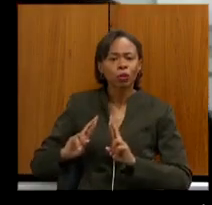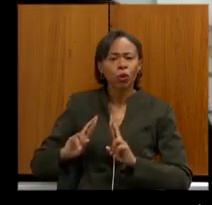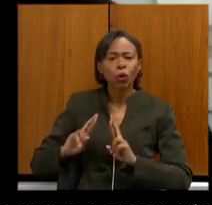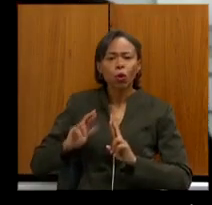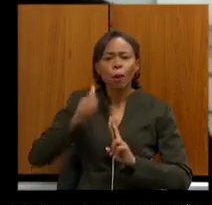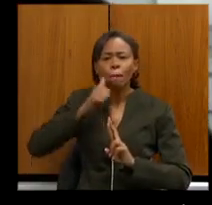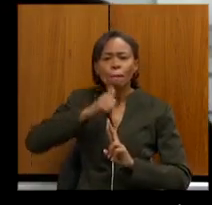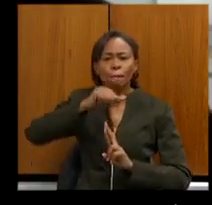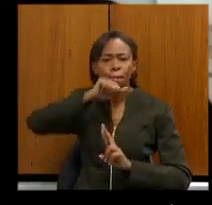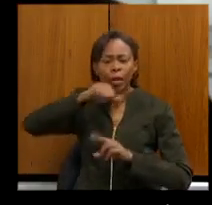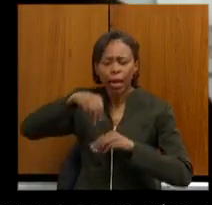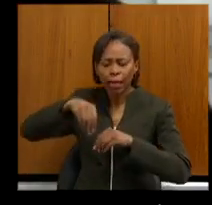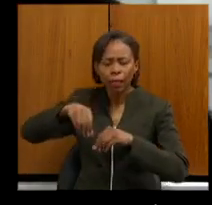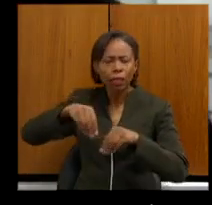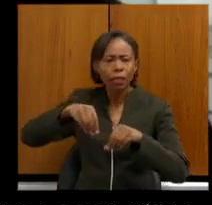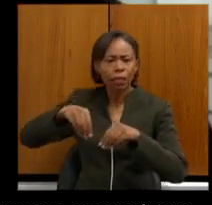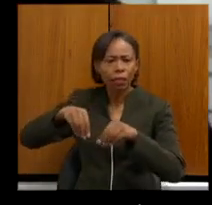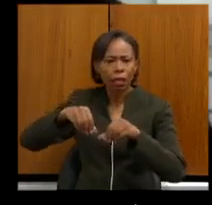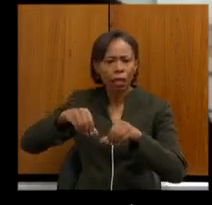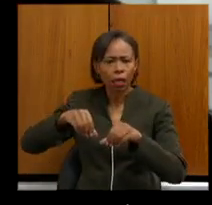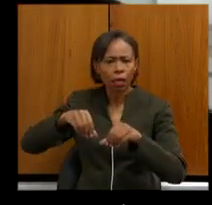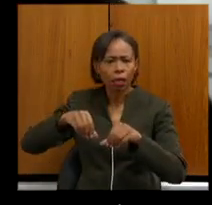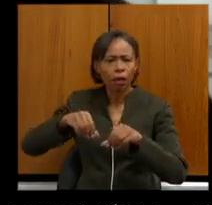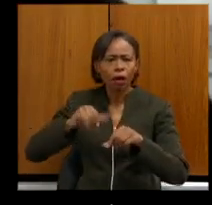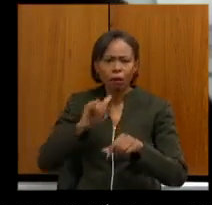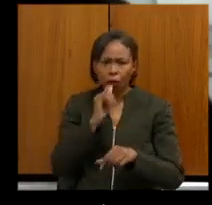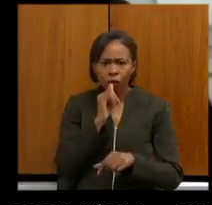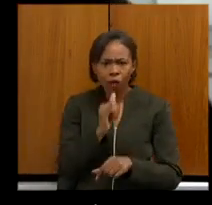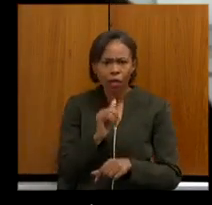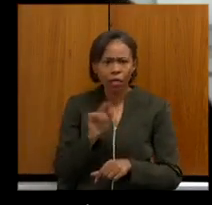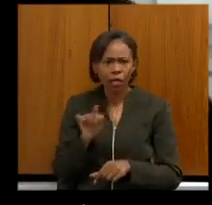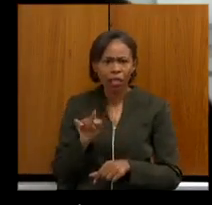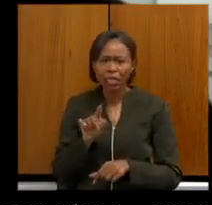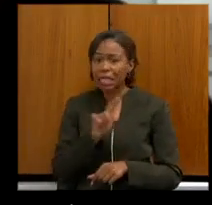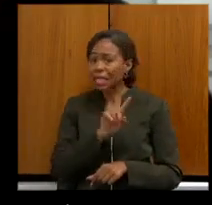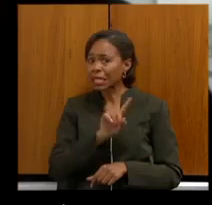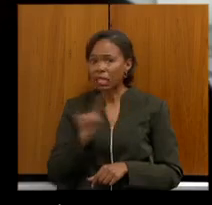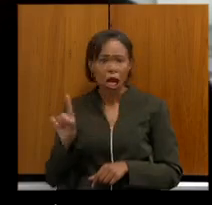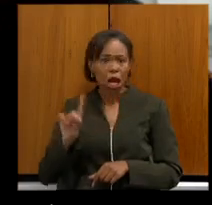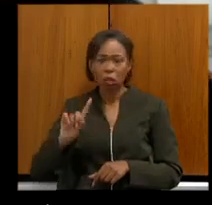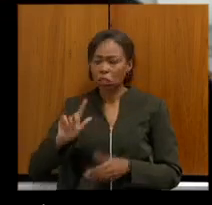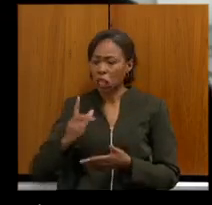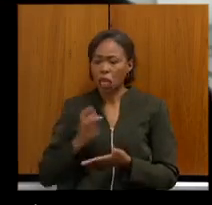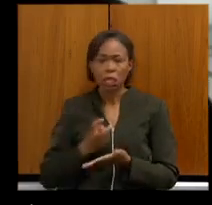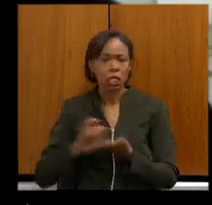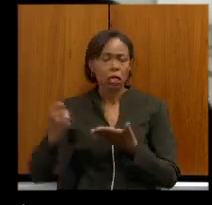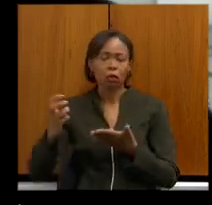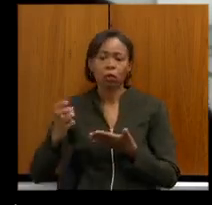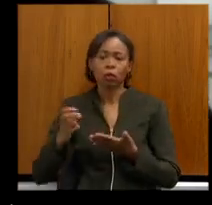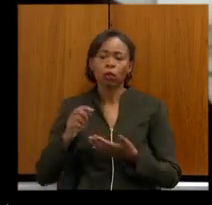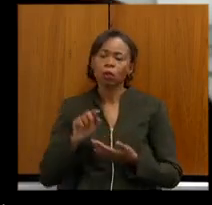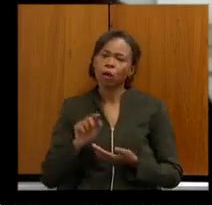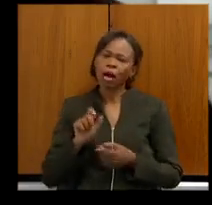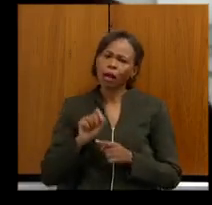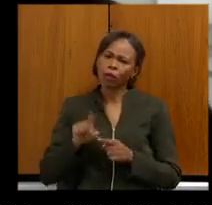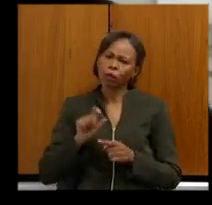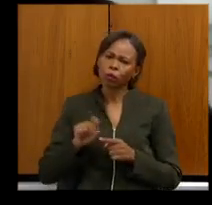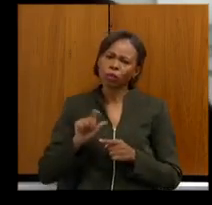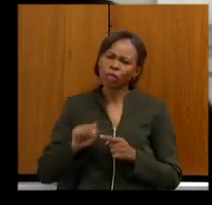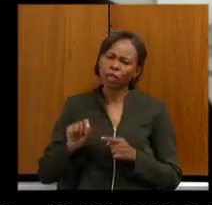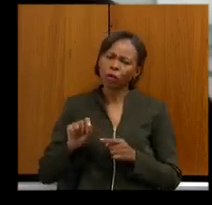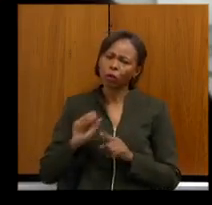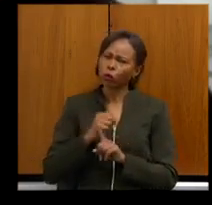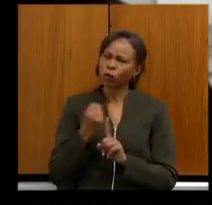fala deles aqui não sai não desses lugares não falem por favor de aluguel social no caso das